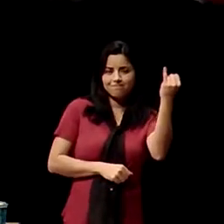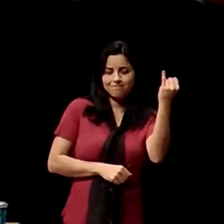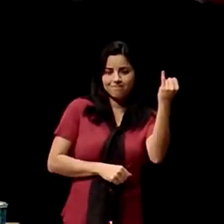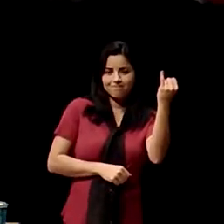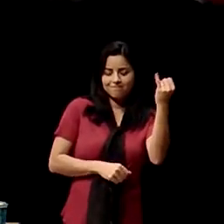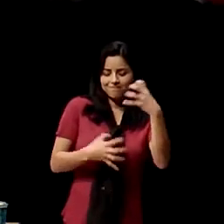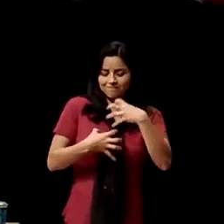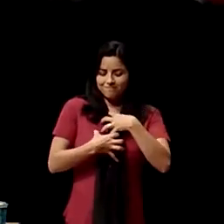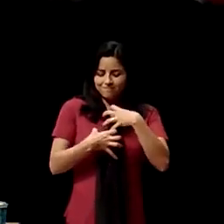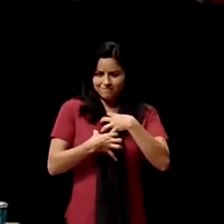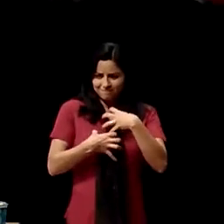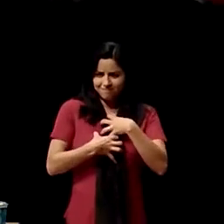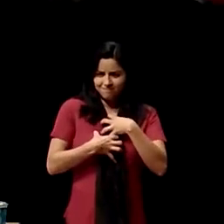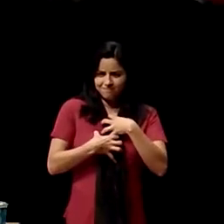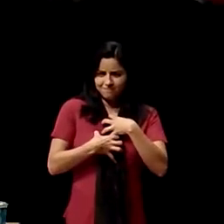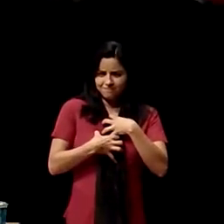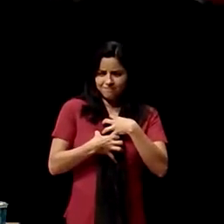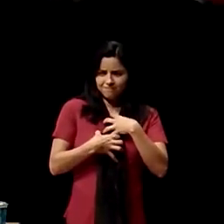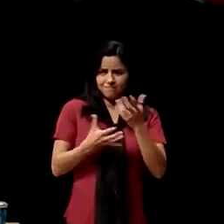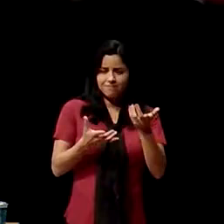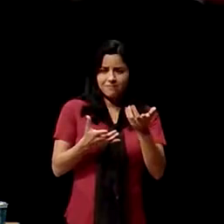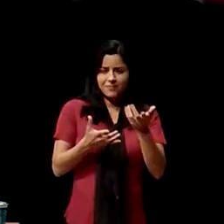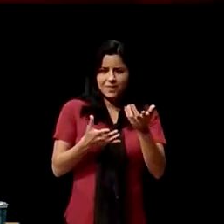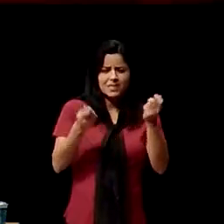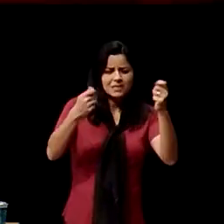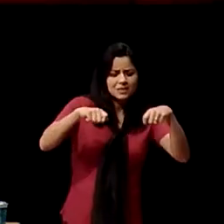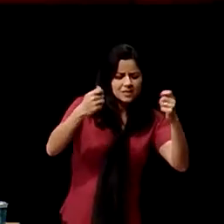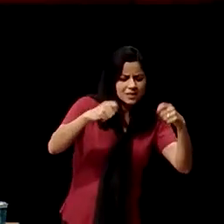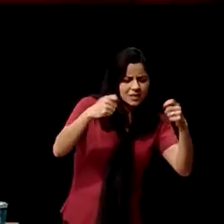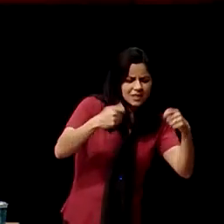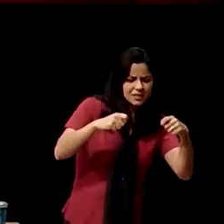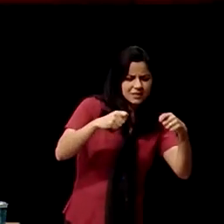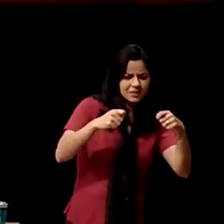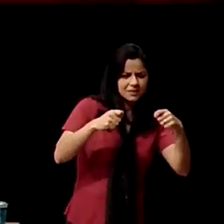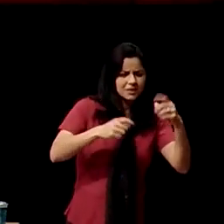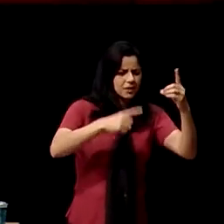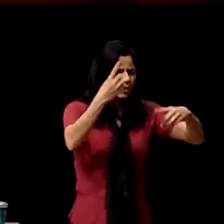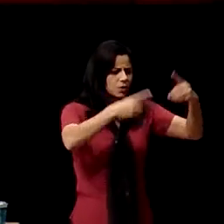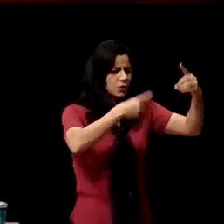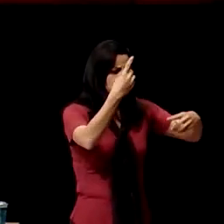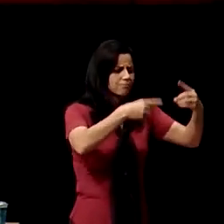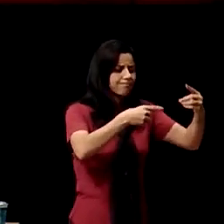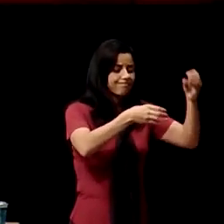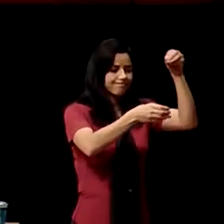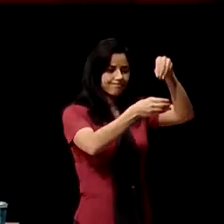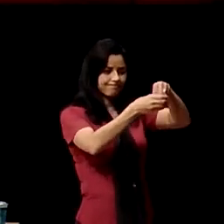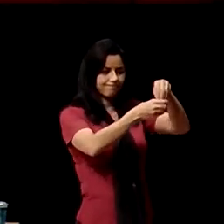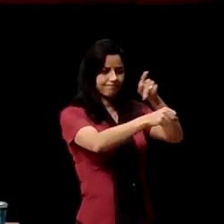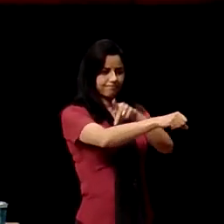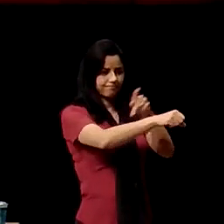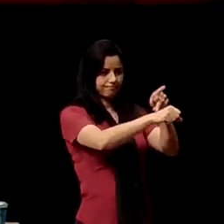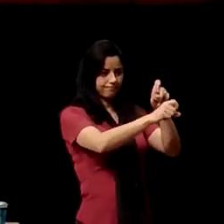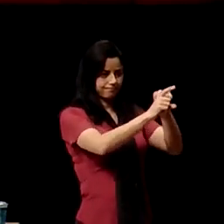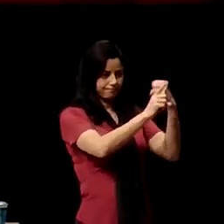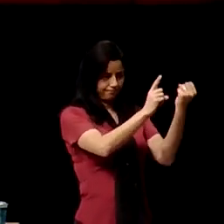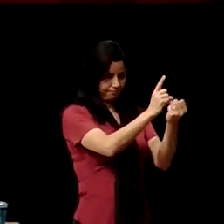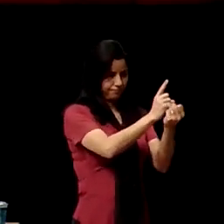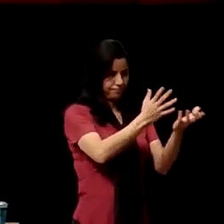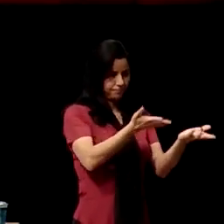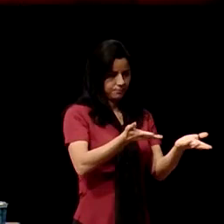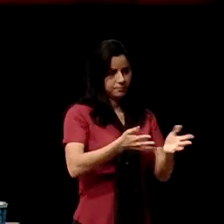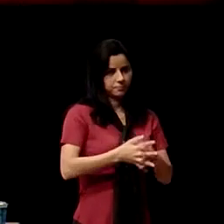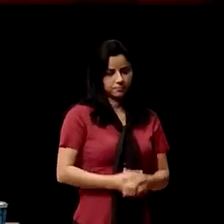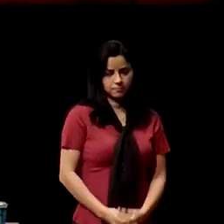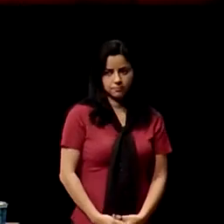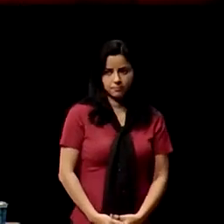essência existe essa capacidade intrínseca do debate dentro da pedagogia social. Historically,